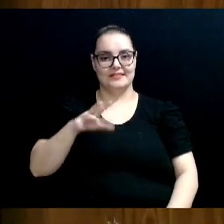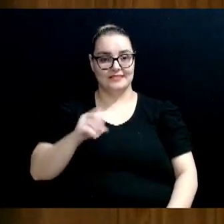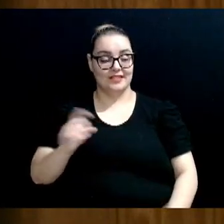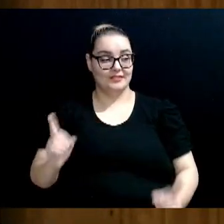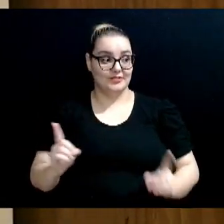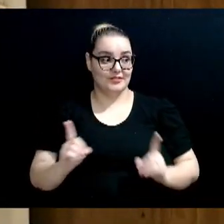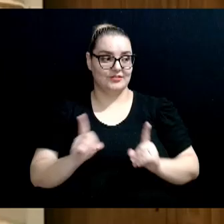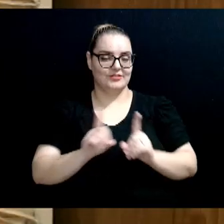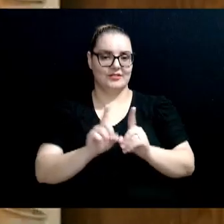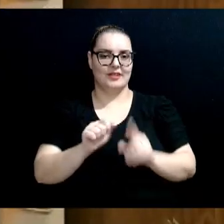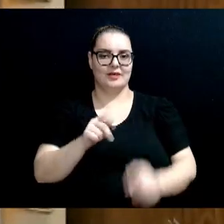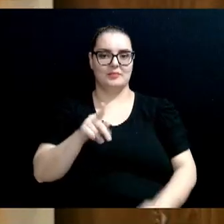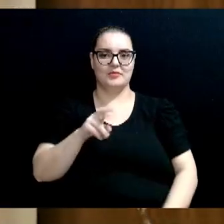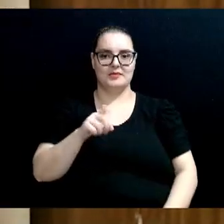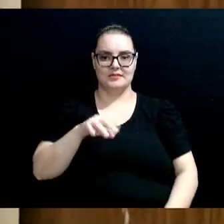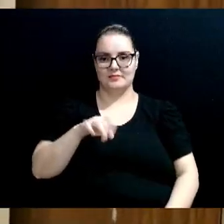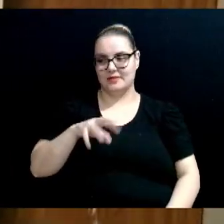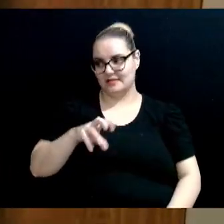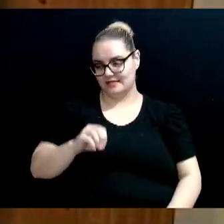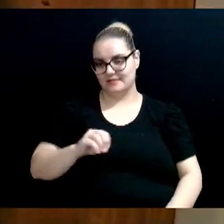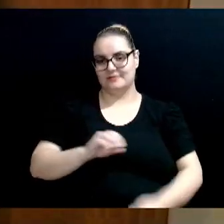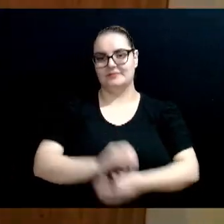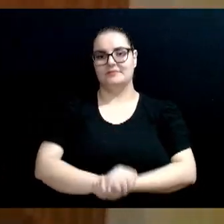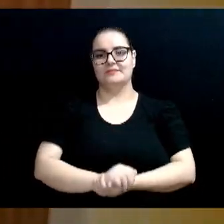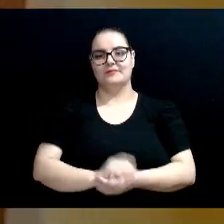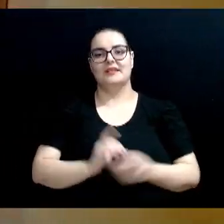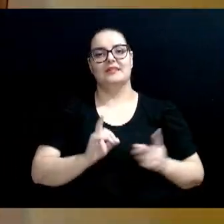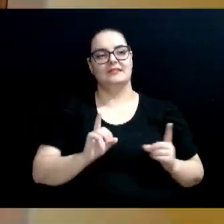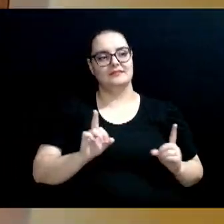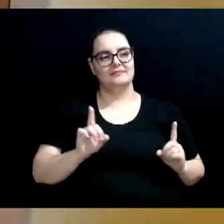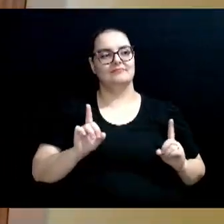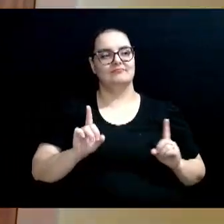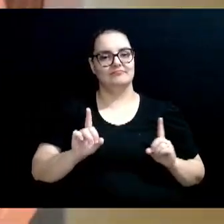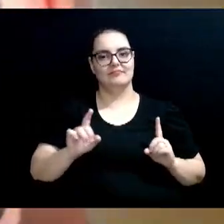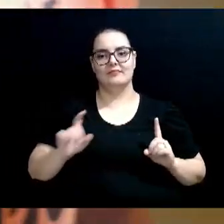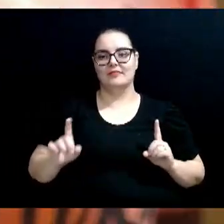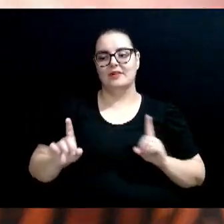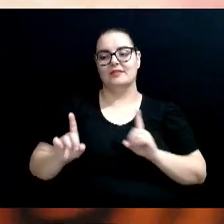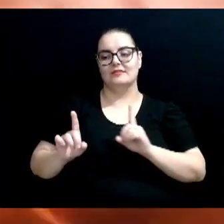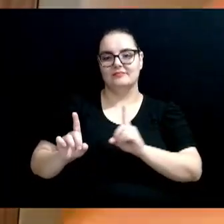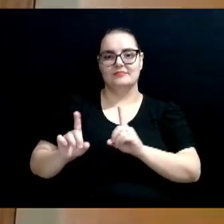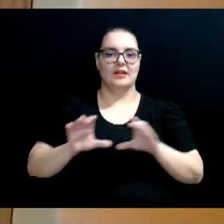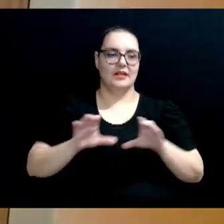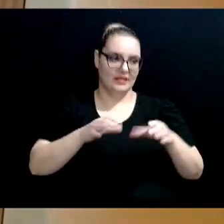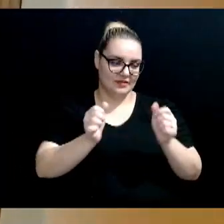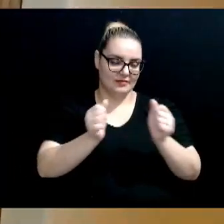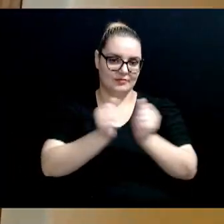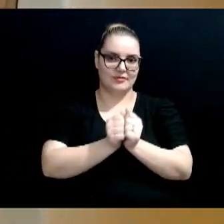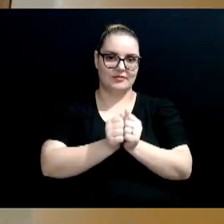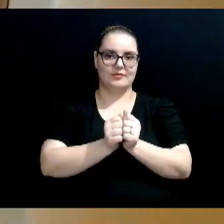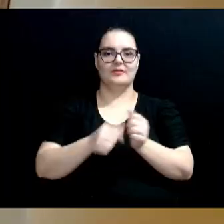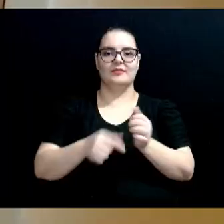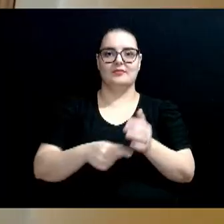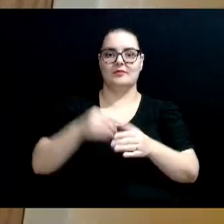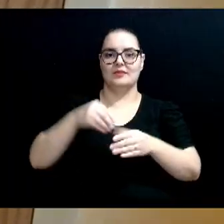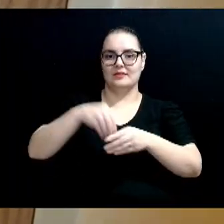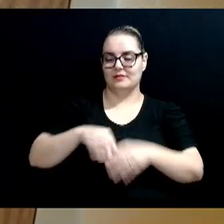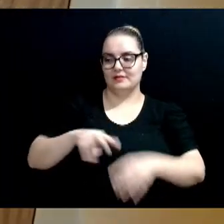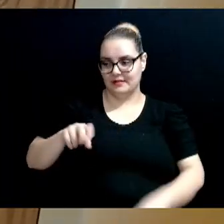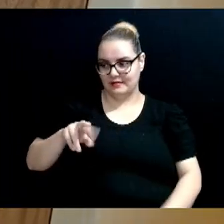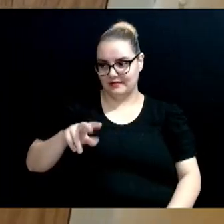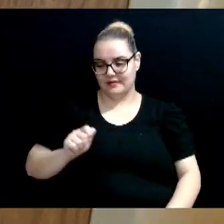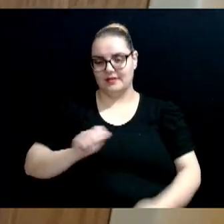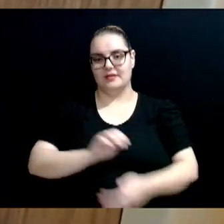aproximação. A gente vai se aproximando, a equipe junto, primeiro dentro da vara,